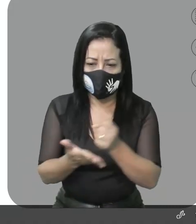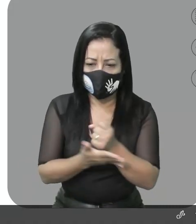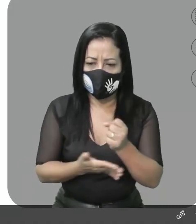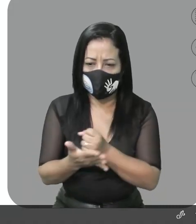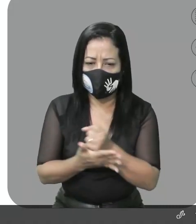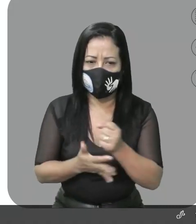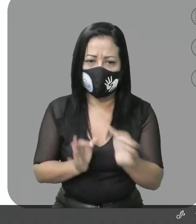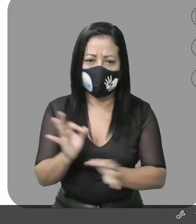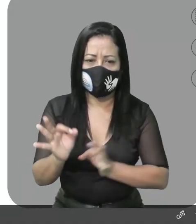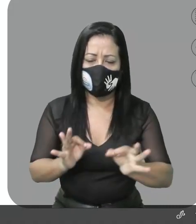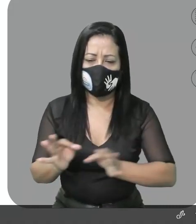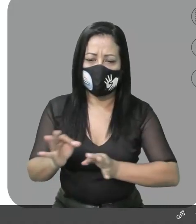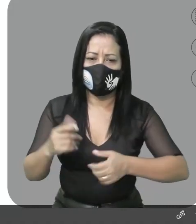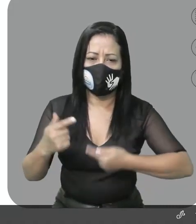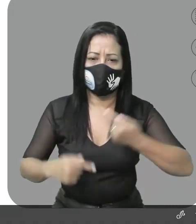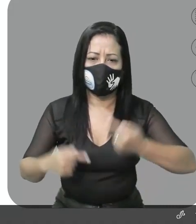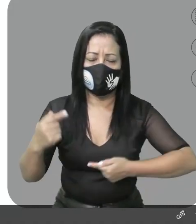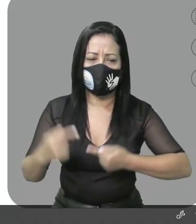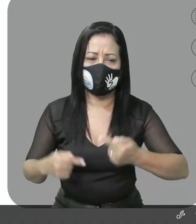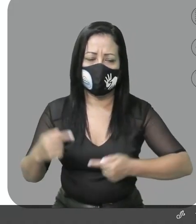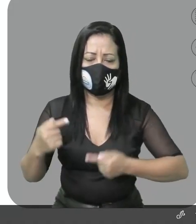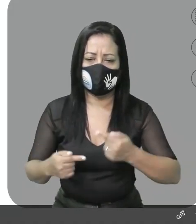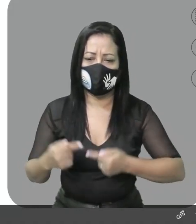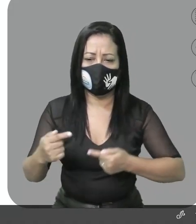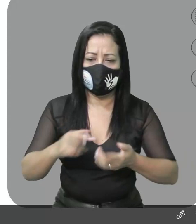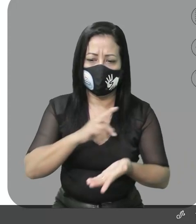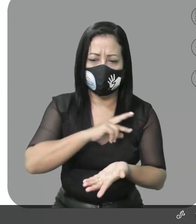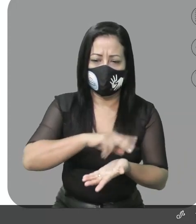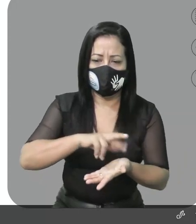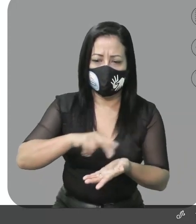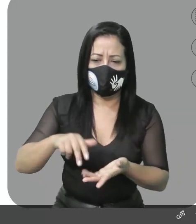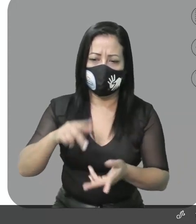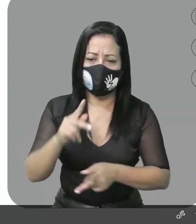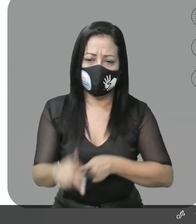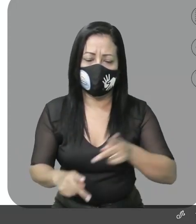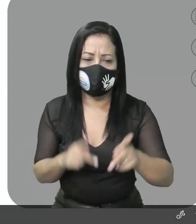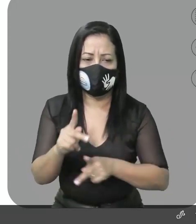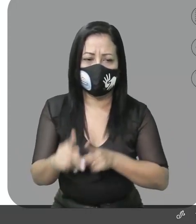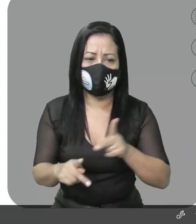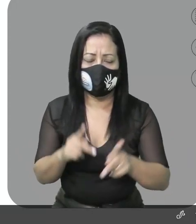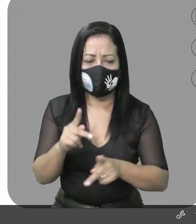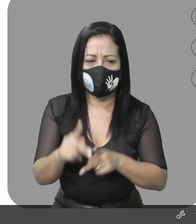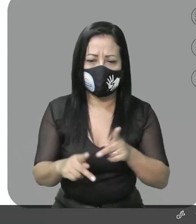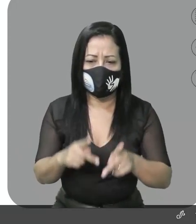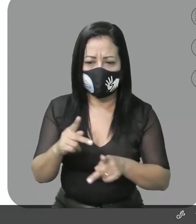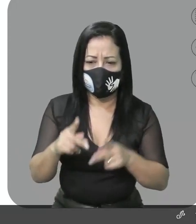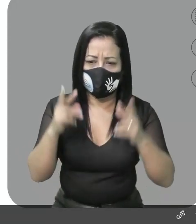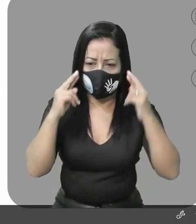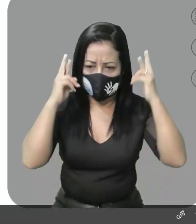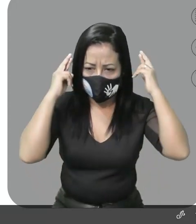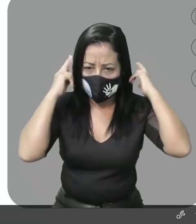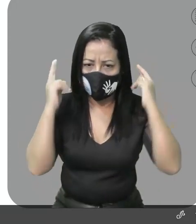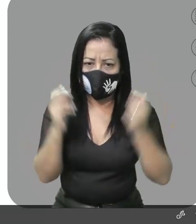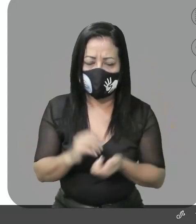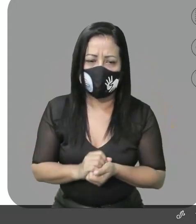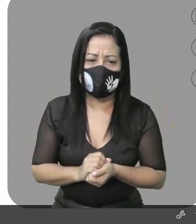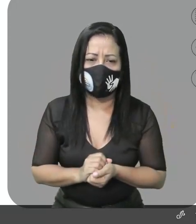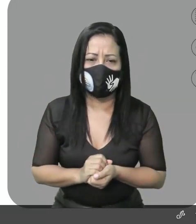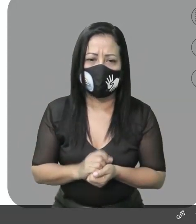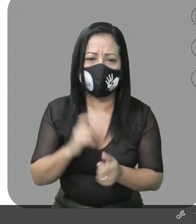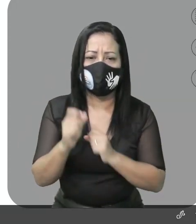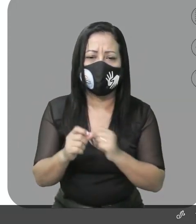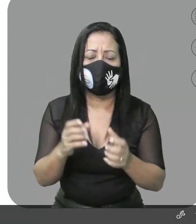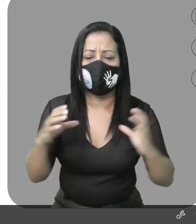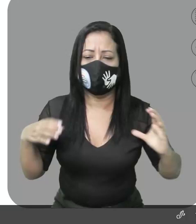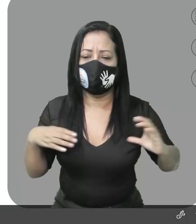organização política que caracterizou o povo grego, base da sociedade, base da